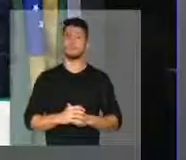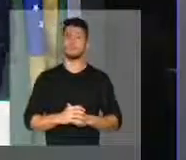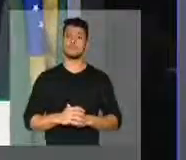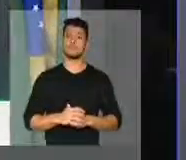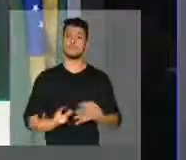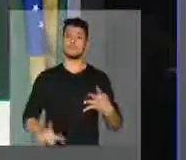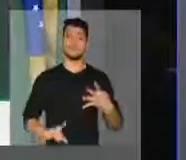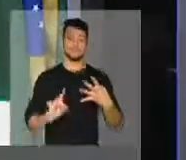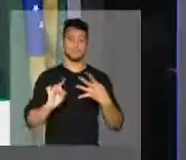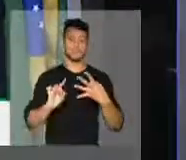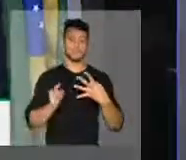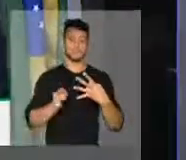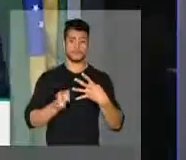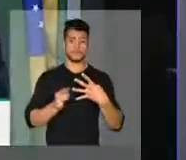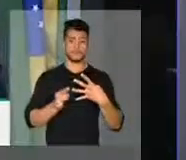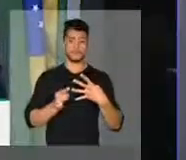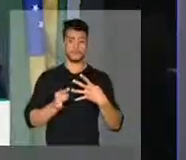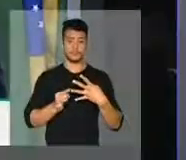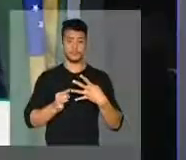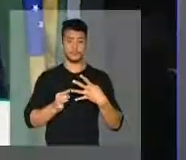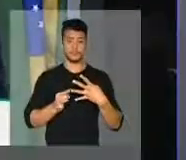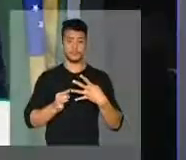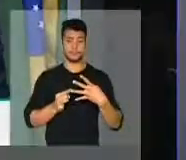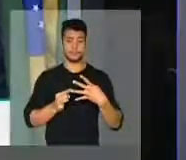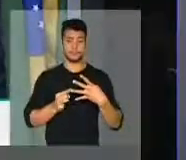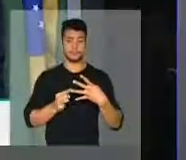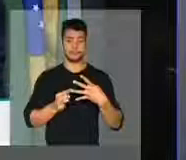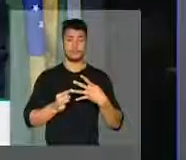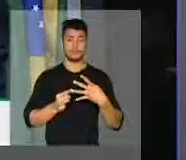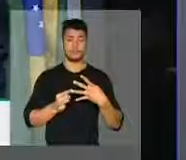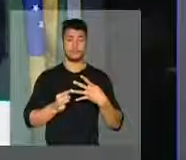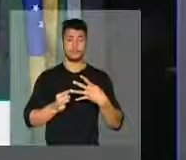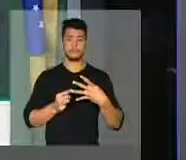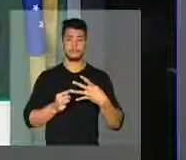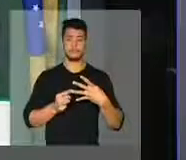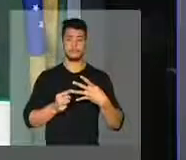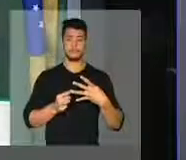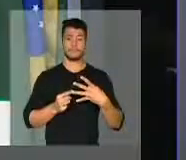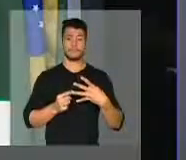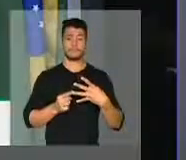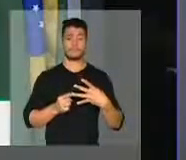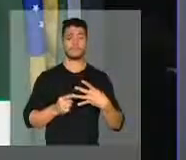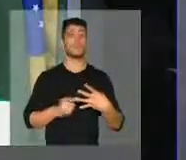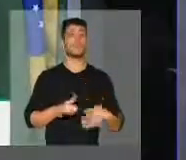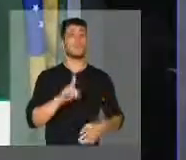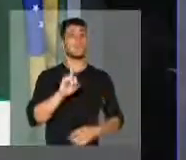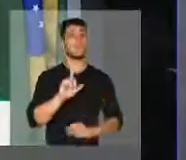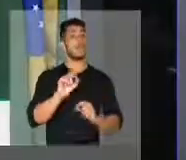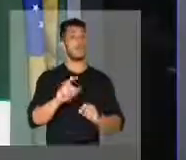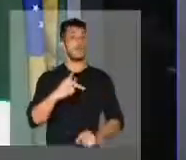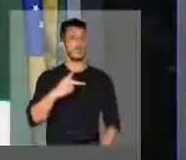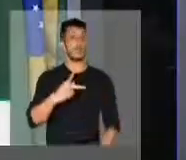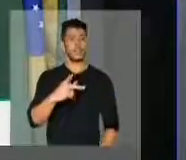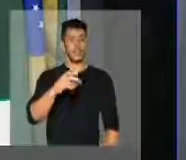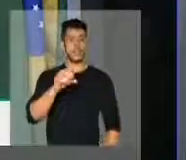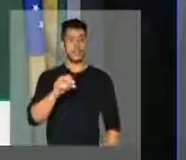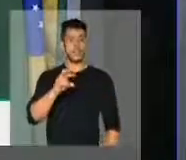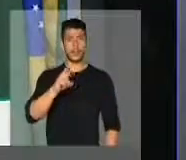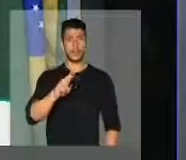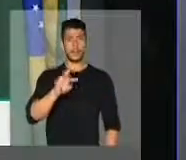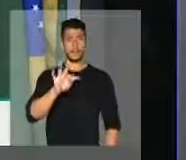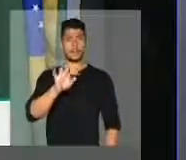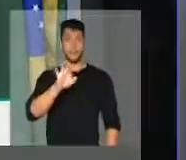enganação. O terceiro ponto importante é também o porte, aí sim, o porte de